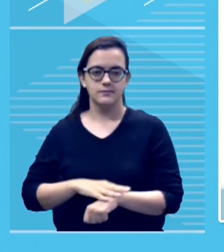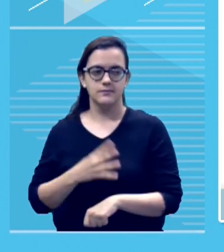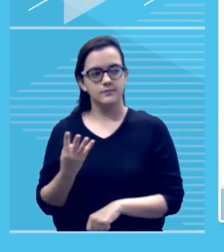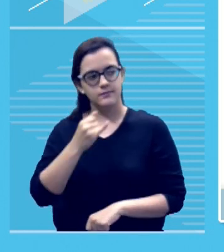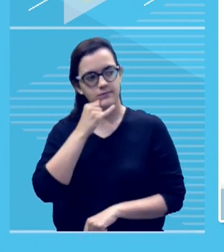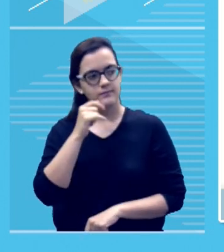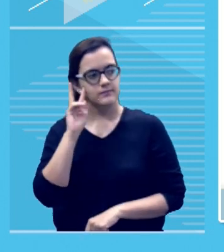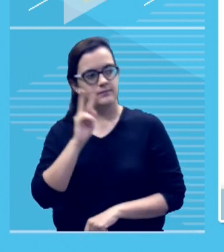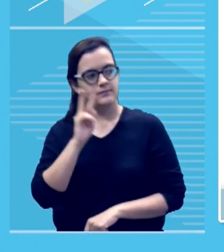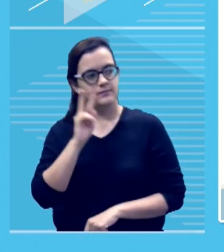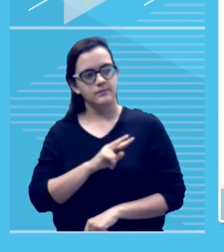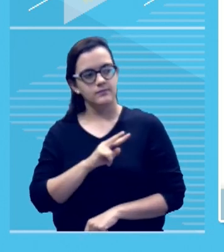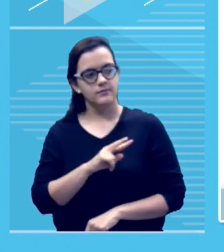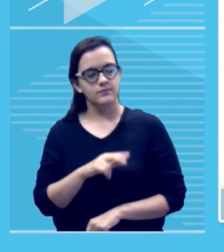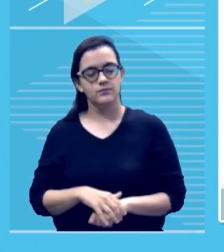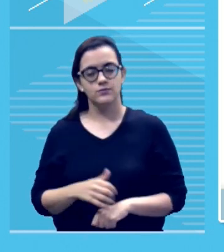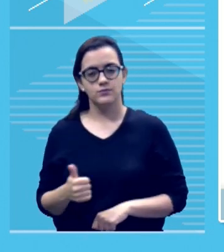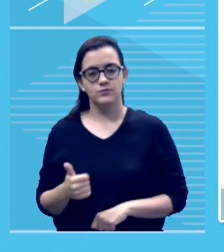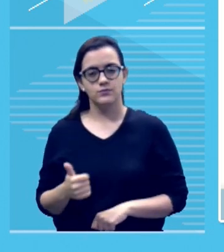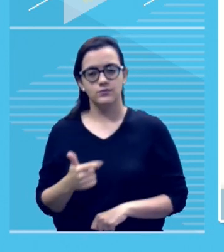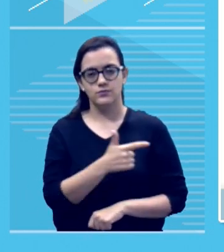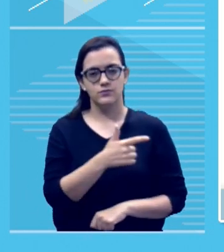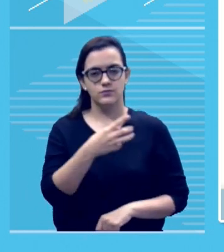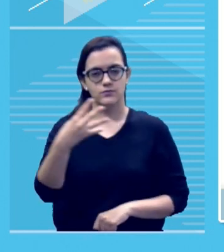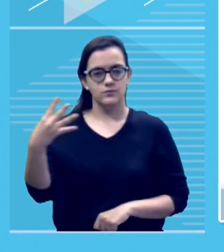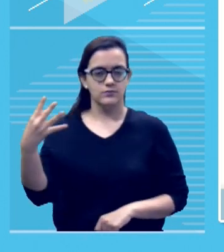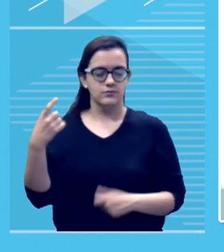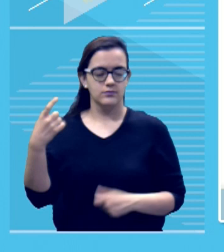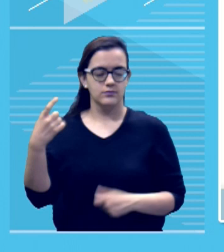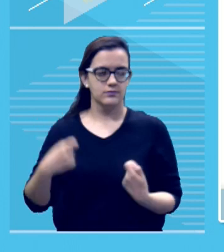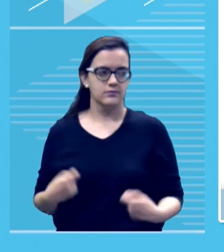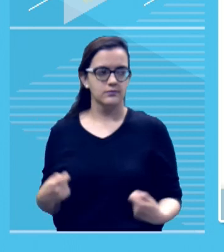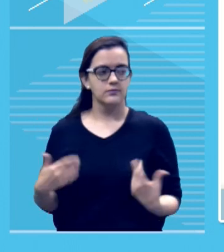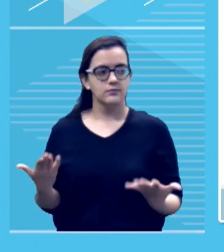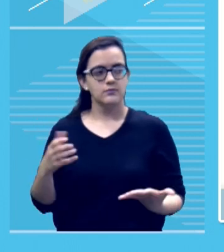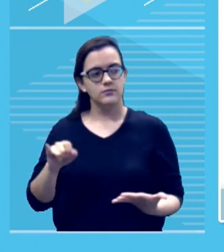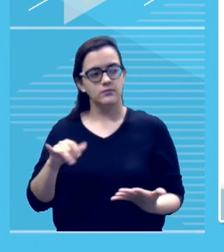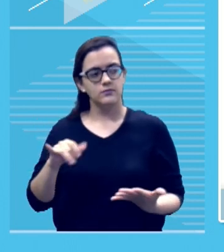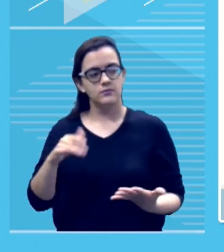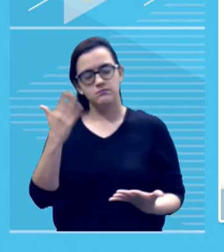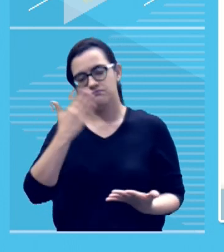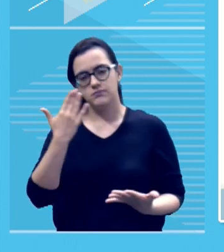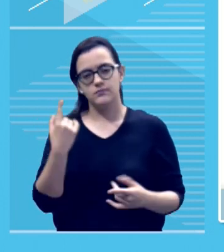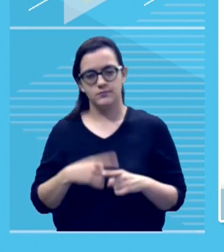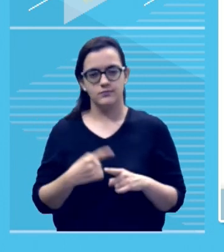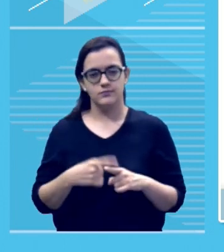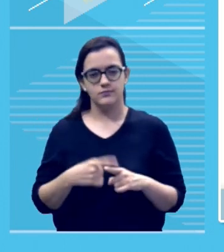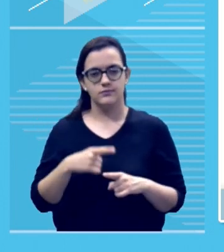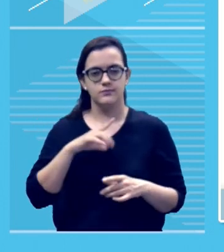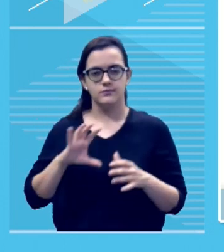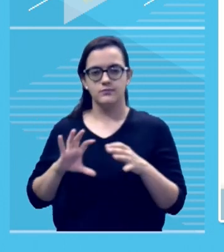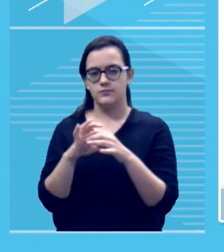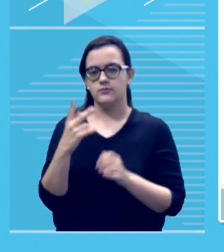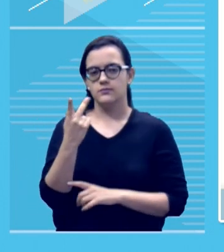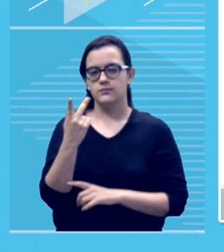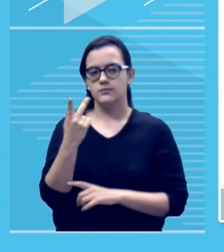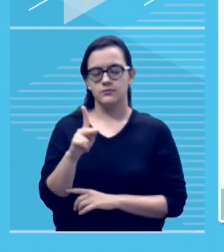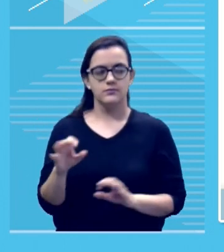quatro diferentes. Então, se tem carbono assimétrico, a isomeria só pode ser isomeria ótica. Portanto, é a